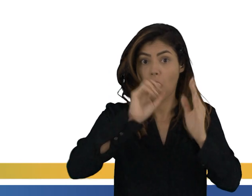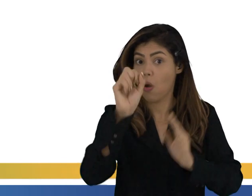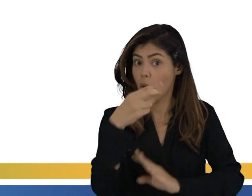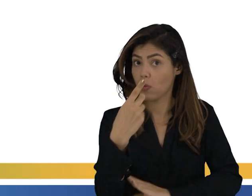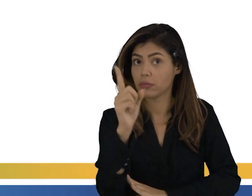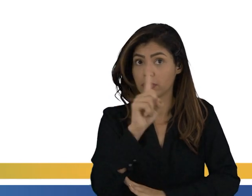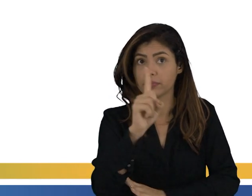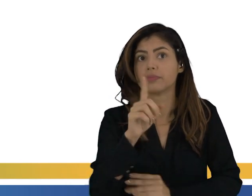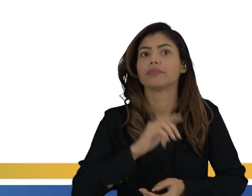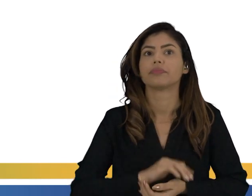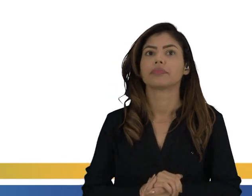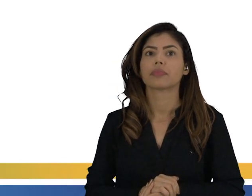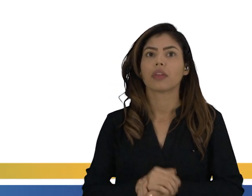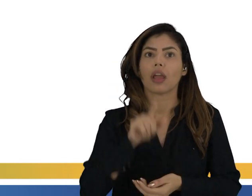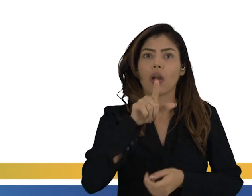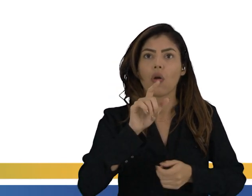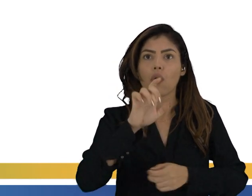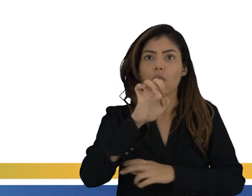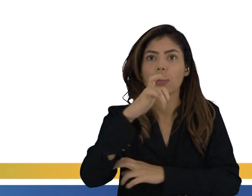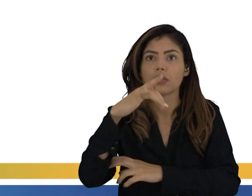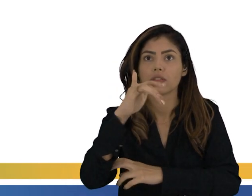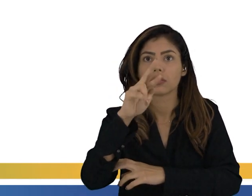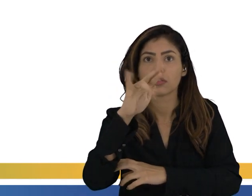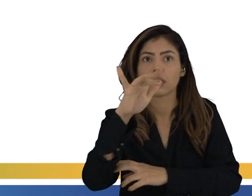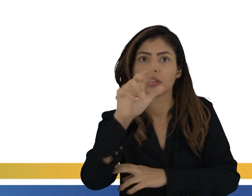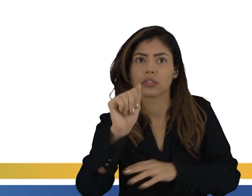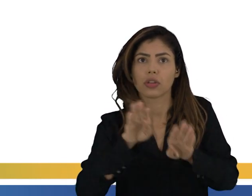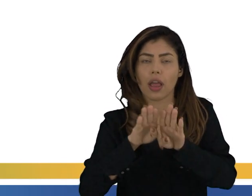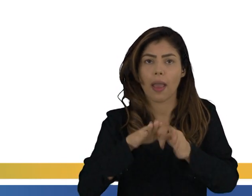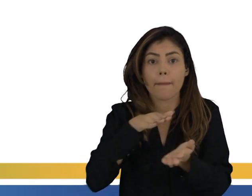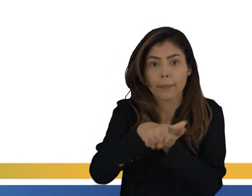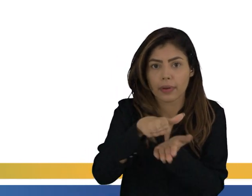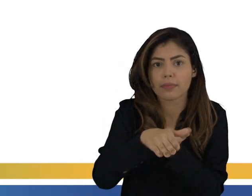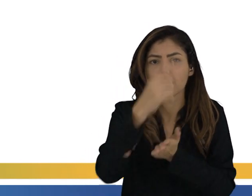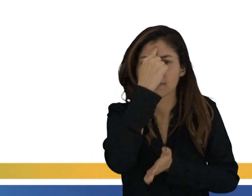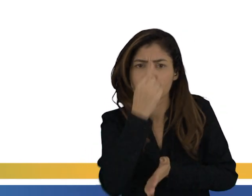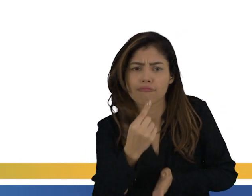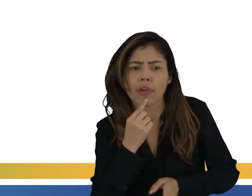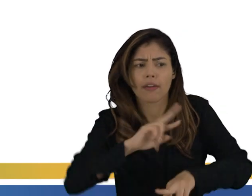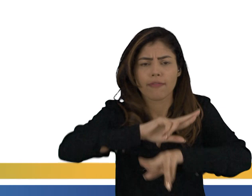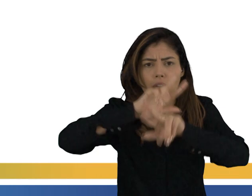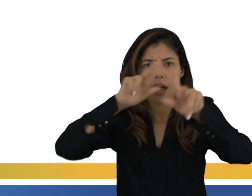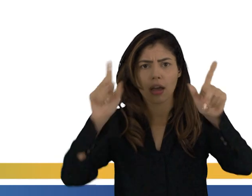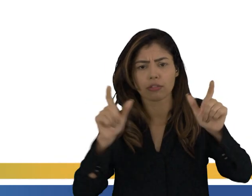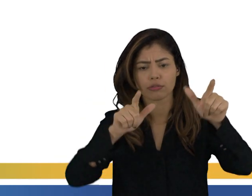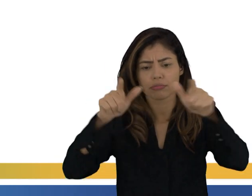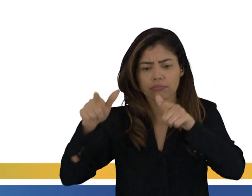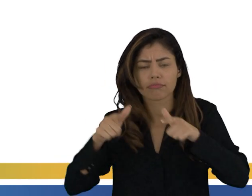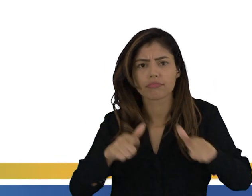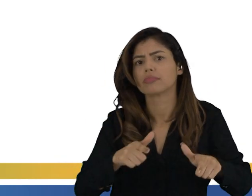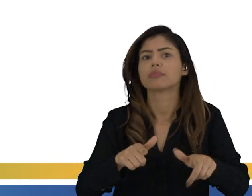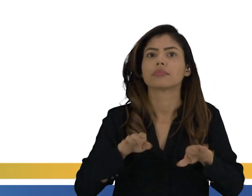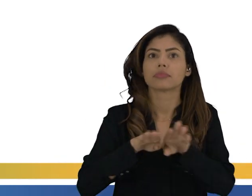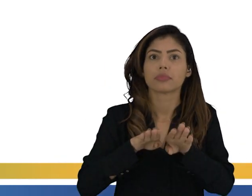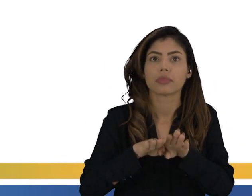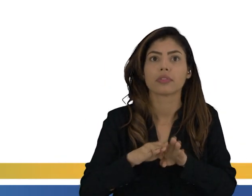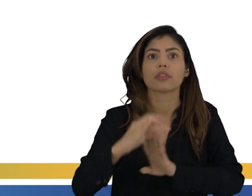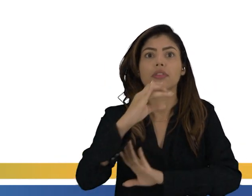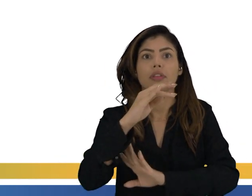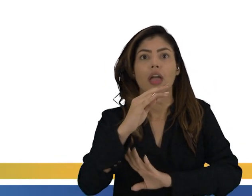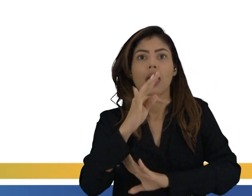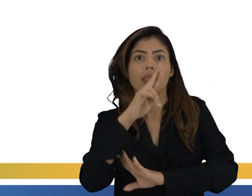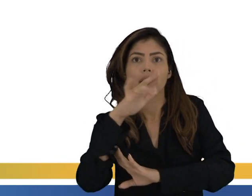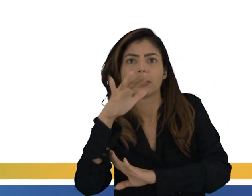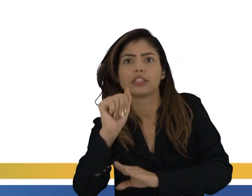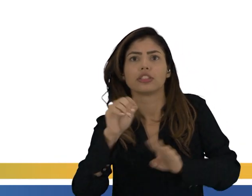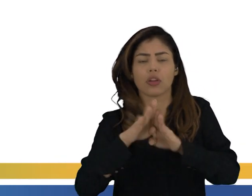não. O stencil obtido é usado para imprimir imagens sobre inúmeras superfícies, de cimento,